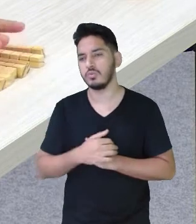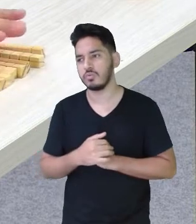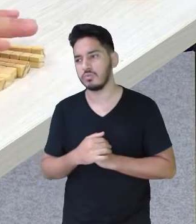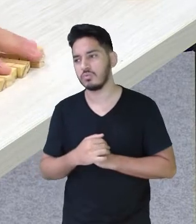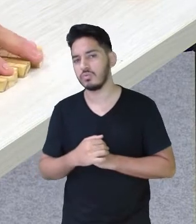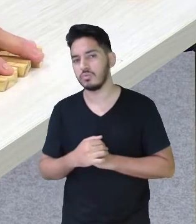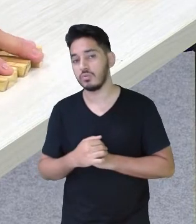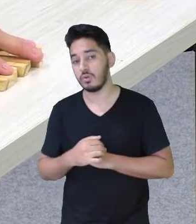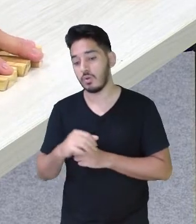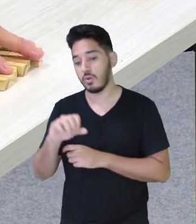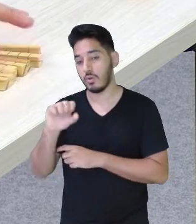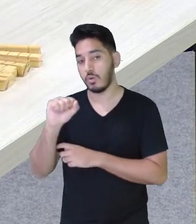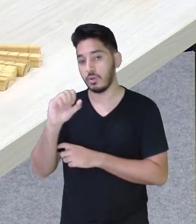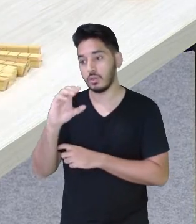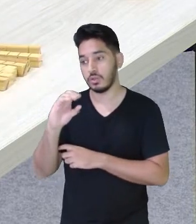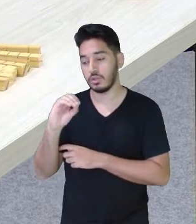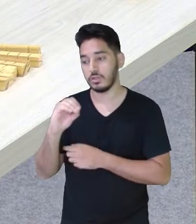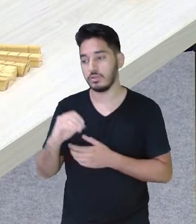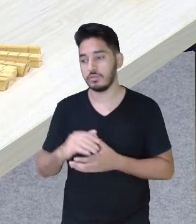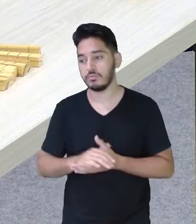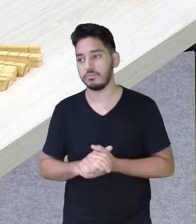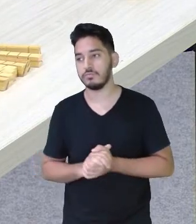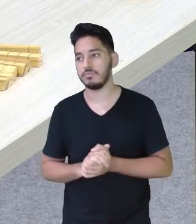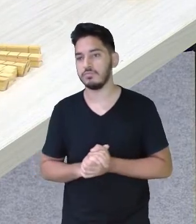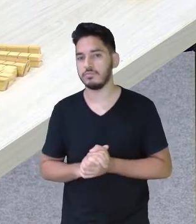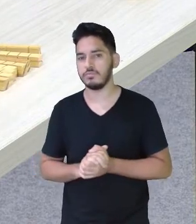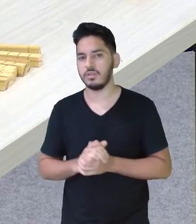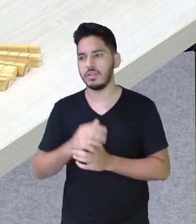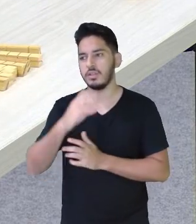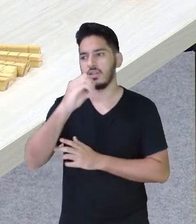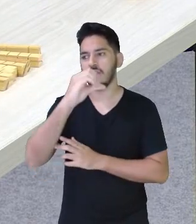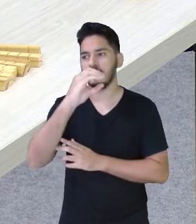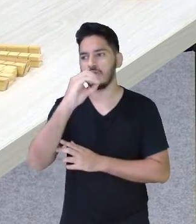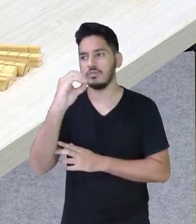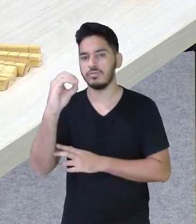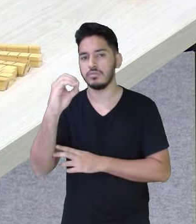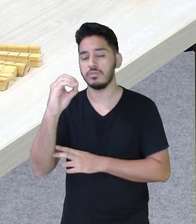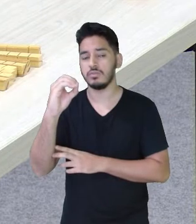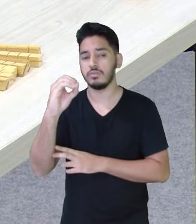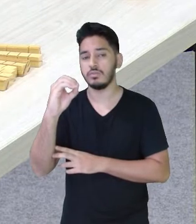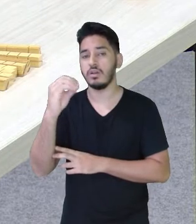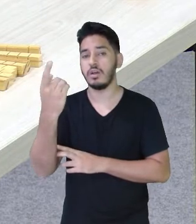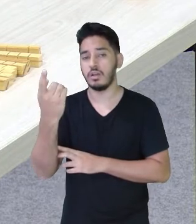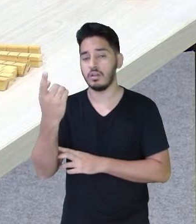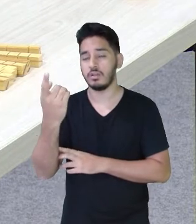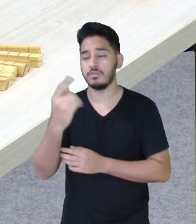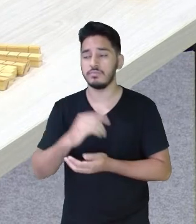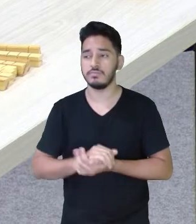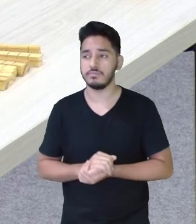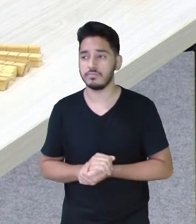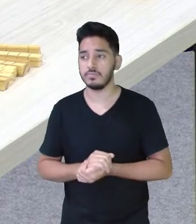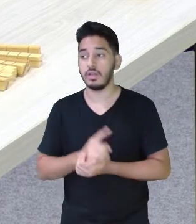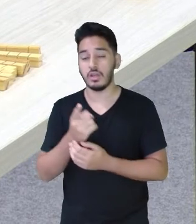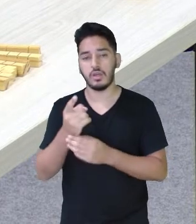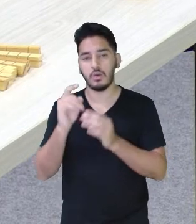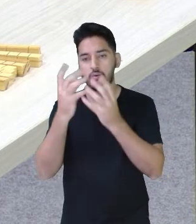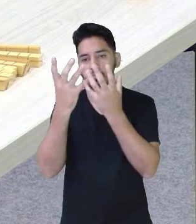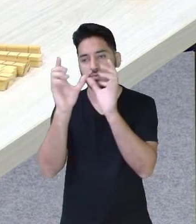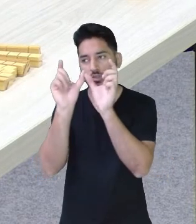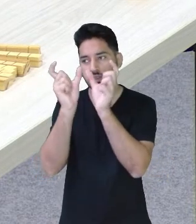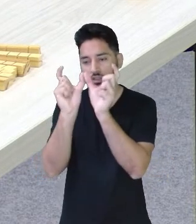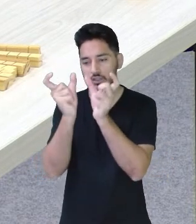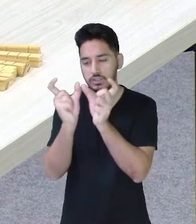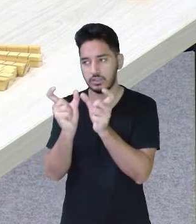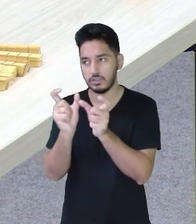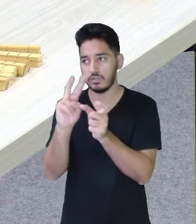dezenas? 80. E quanto vale essas 9 centenas? 900. Eu decompondo, eu